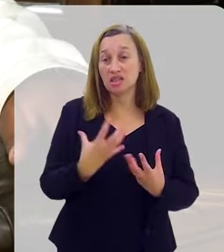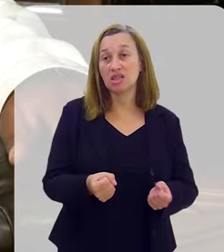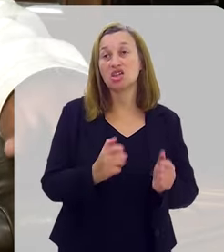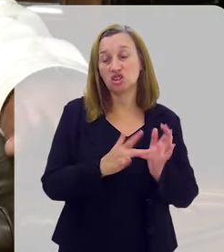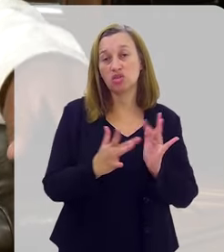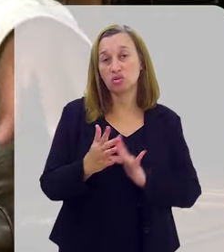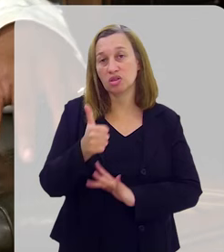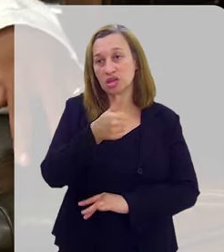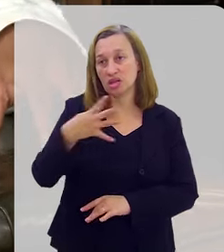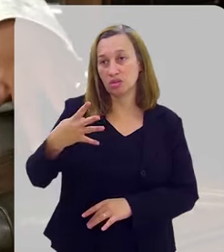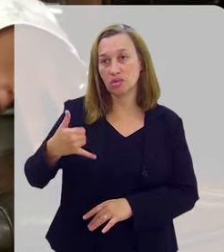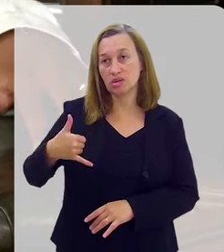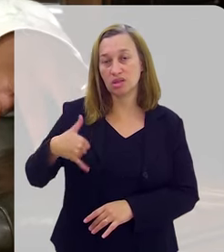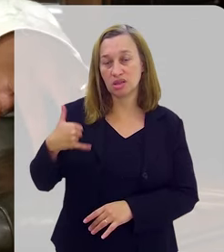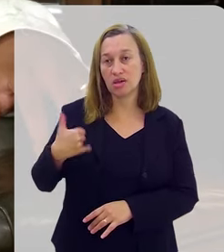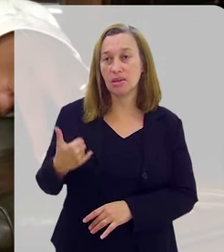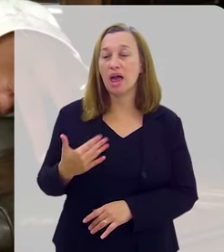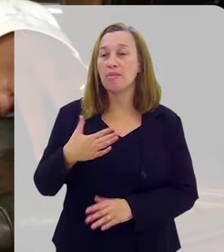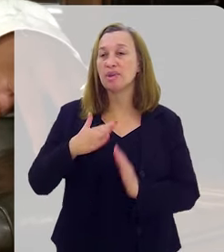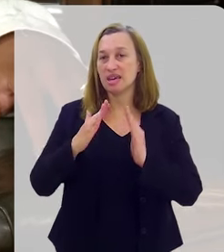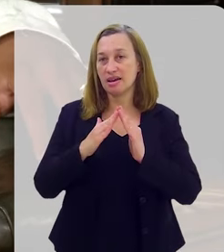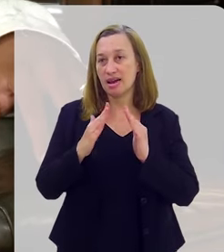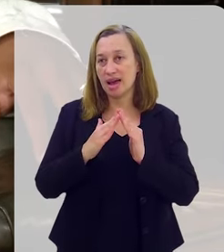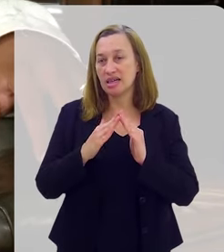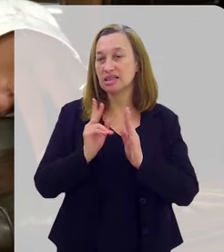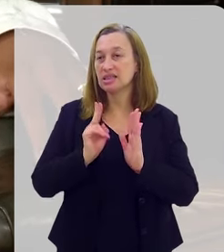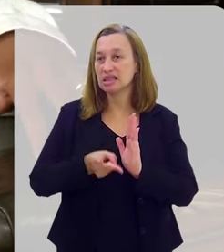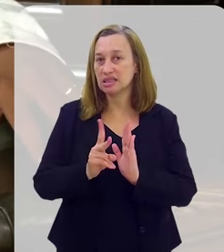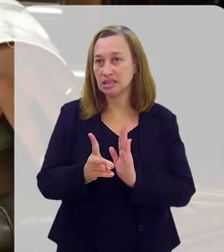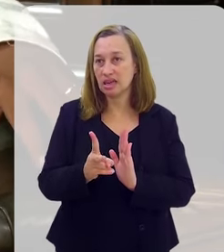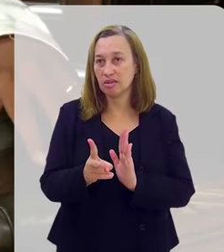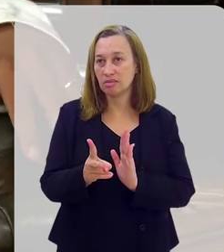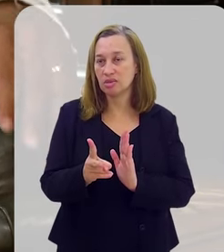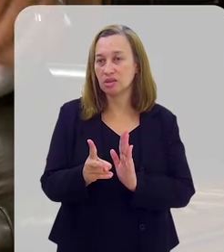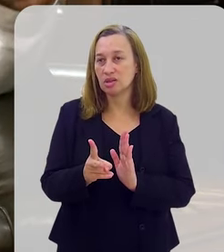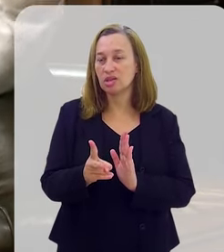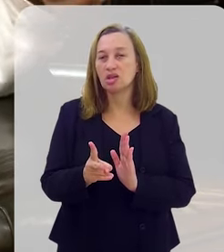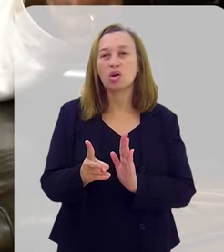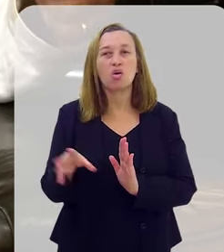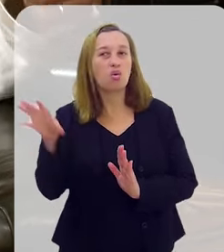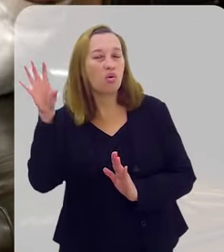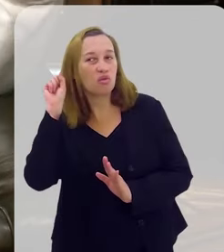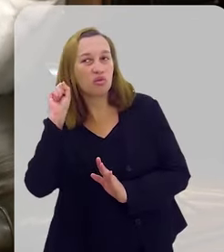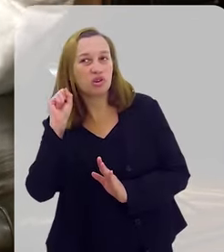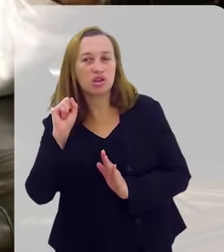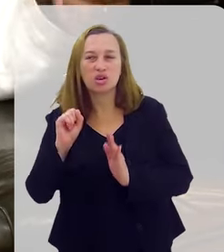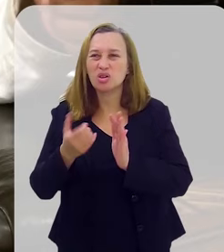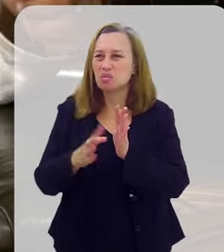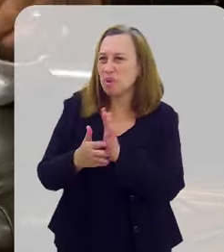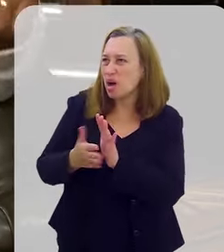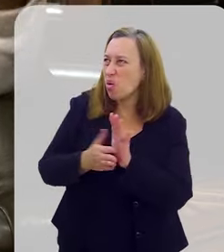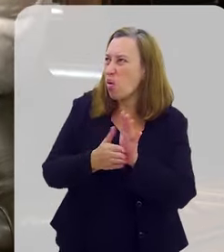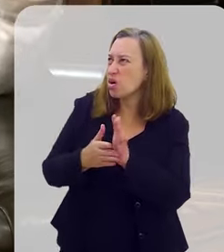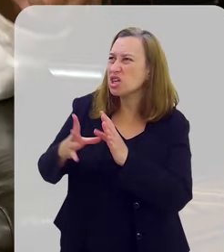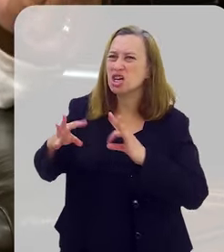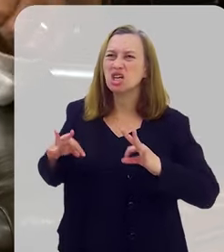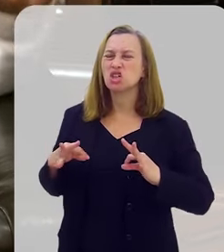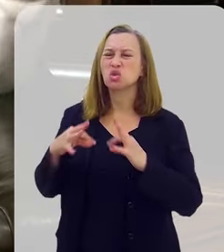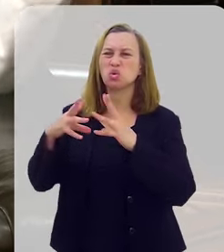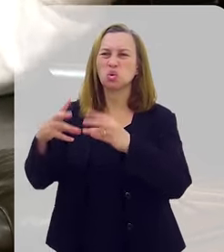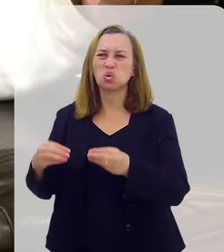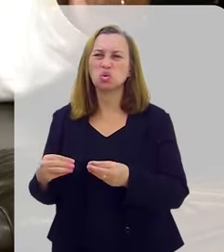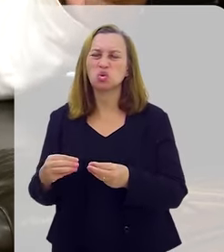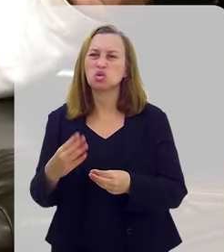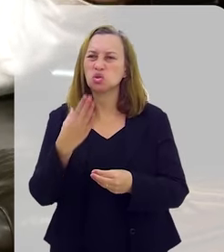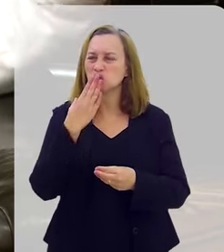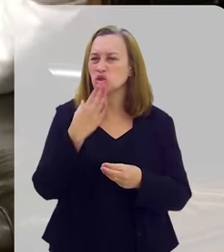Que legal. Então, a minha casa sempre teve uma musicalidade como samba, R&B, aí você pega